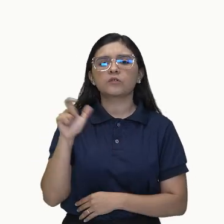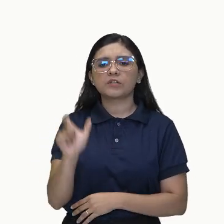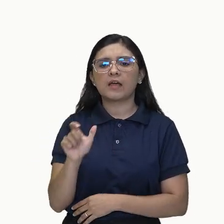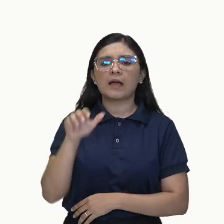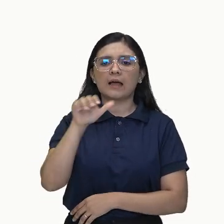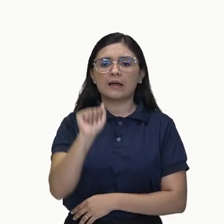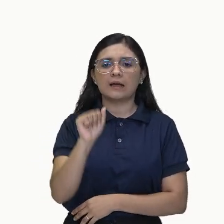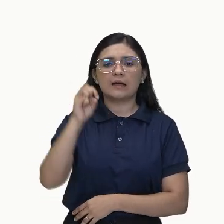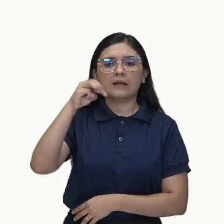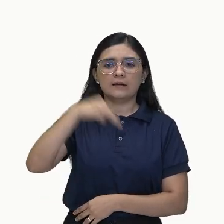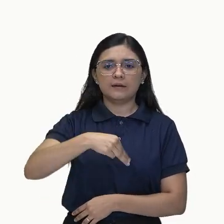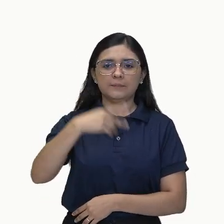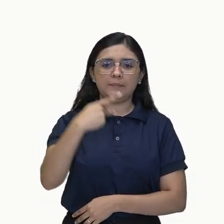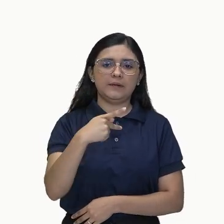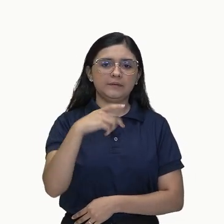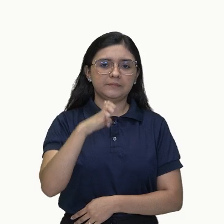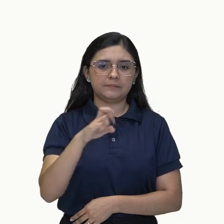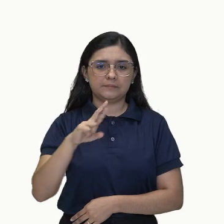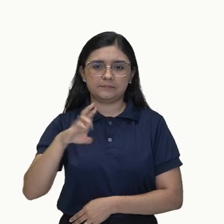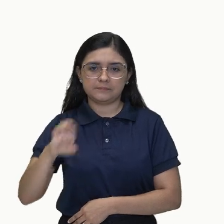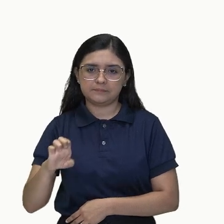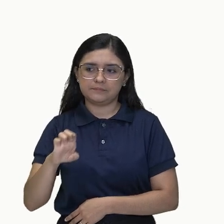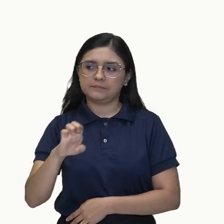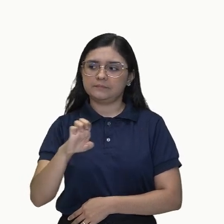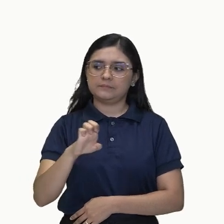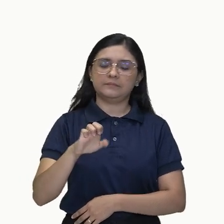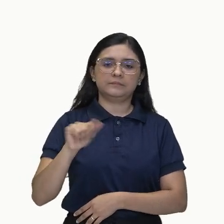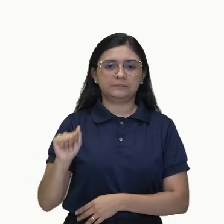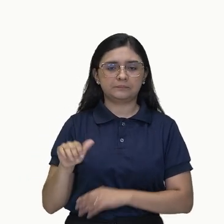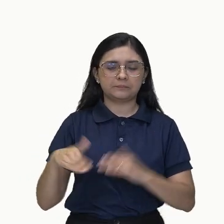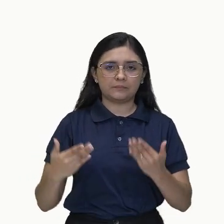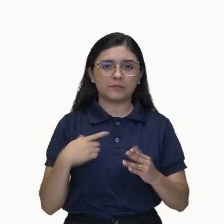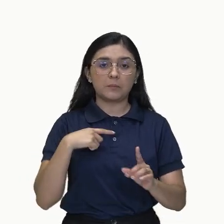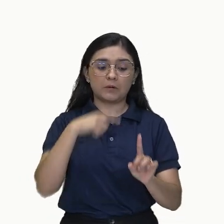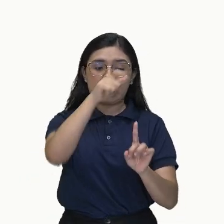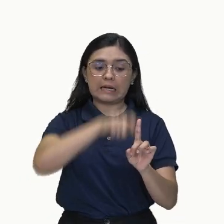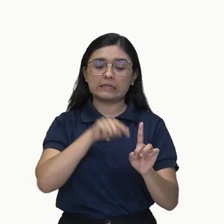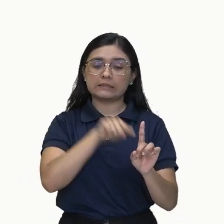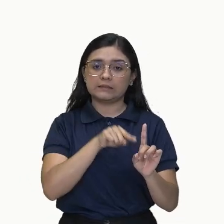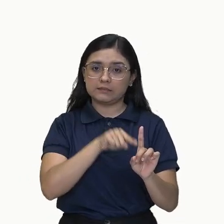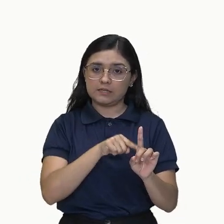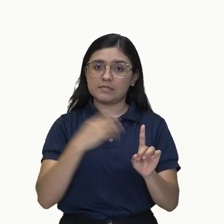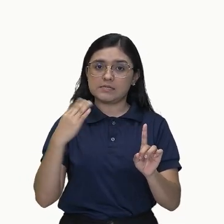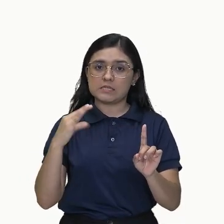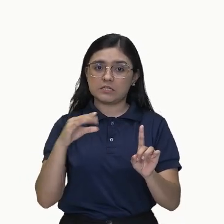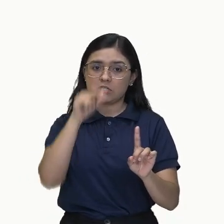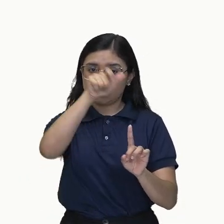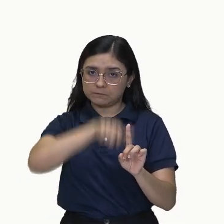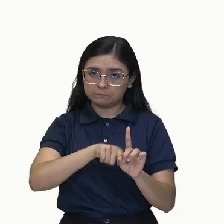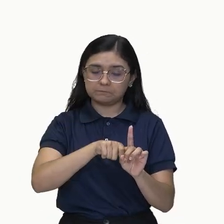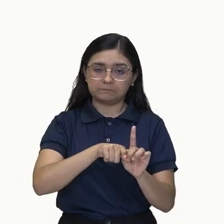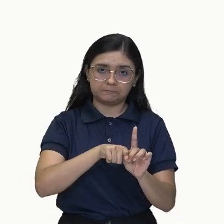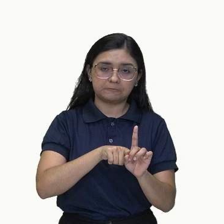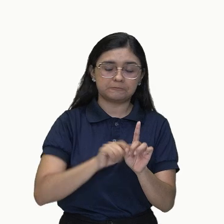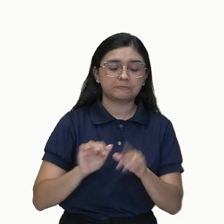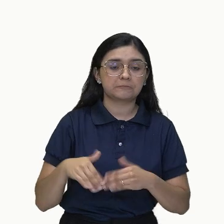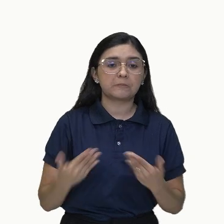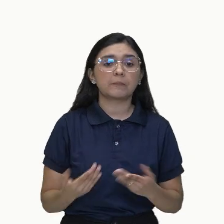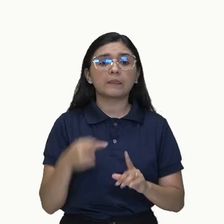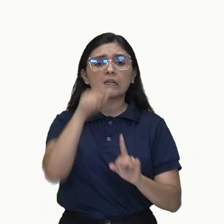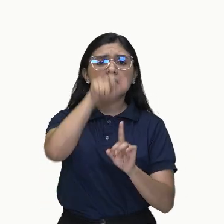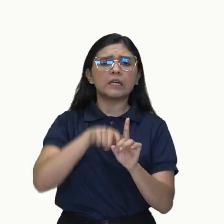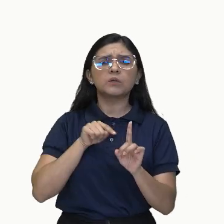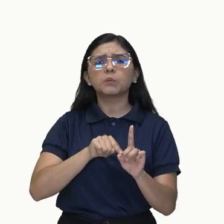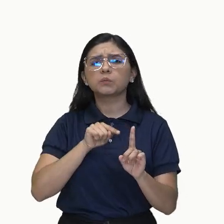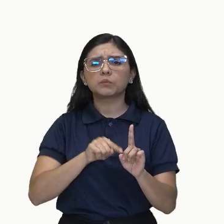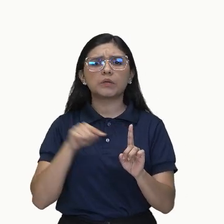falar em corrente elétrica, graças a esse cientista, André Marie Ampère. E ele, nesse